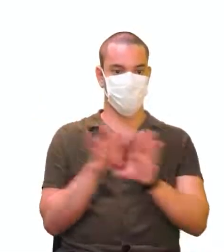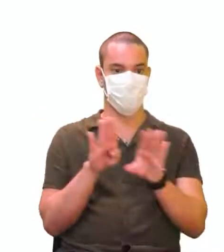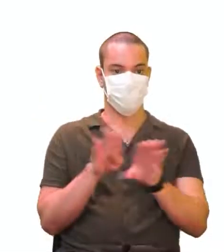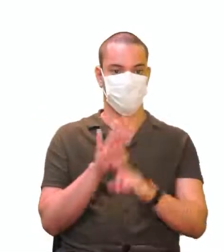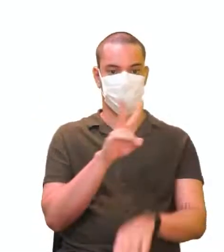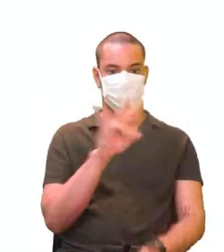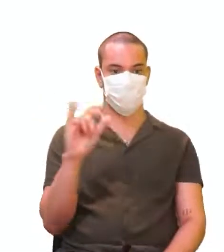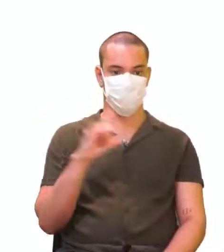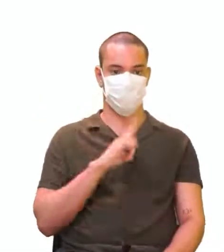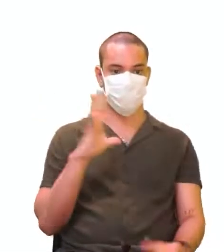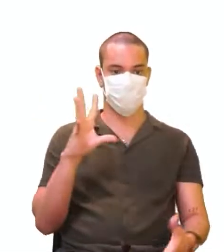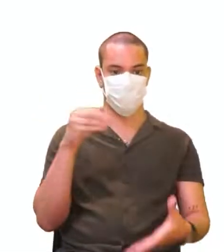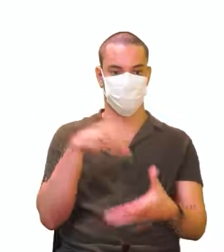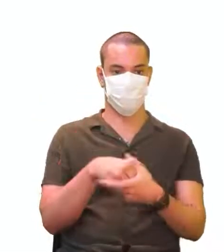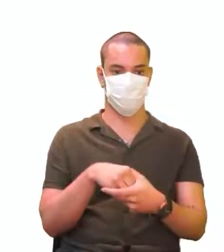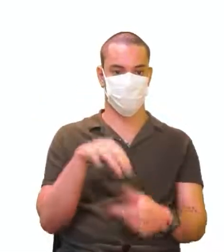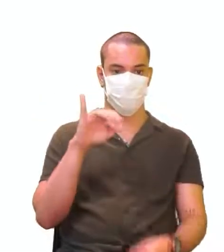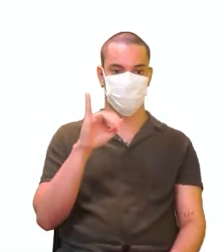vai ter o alelo isão